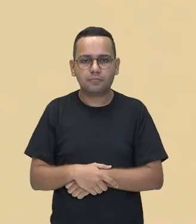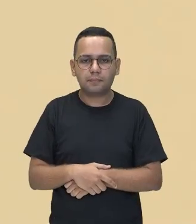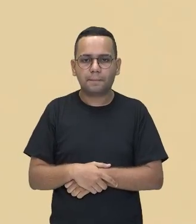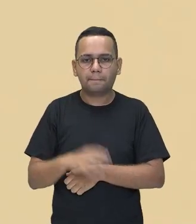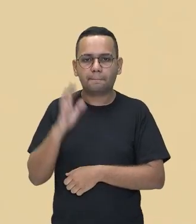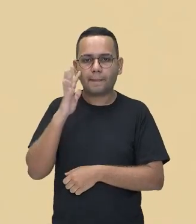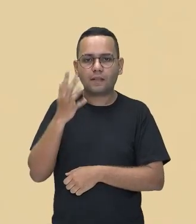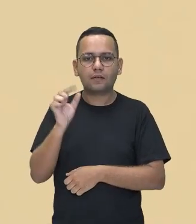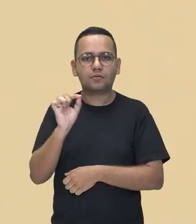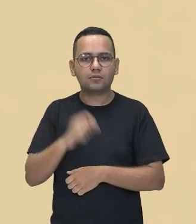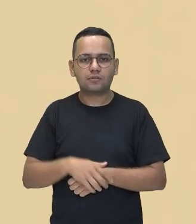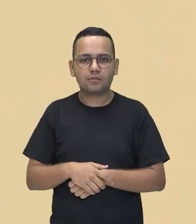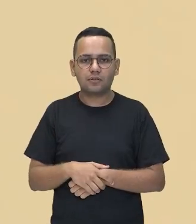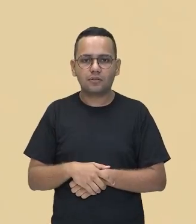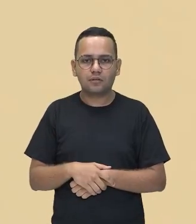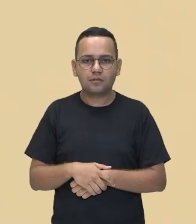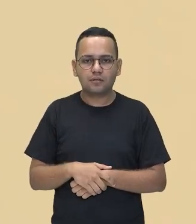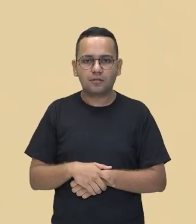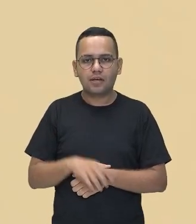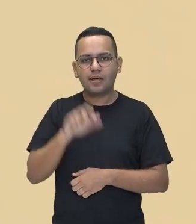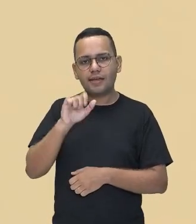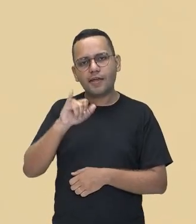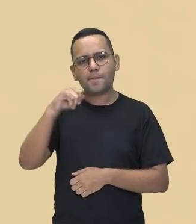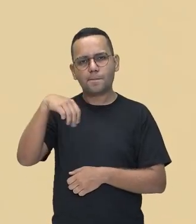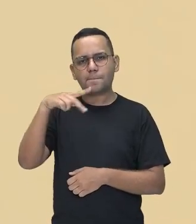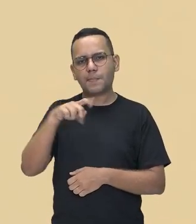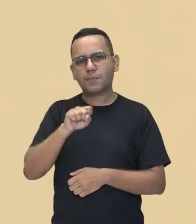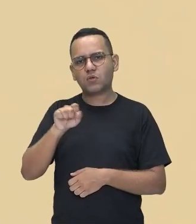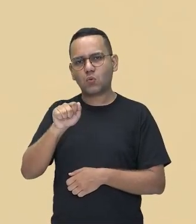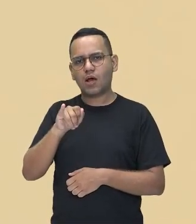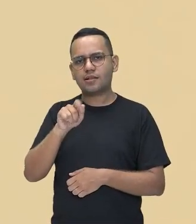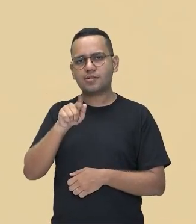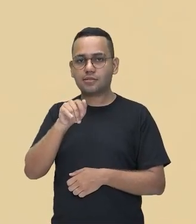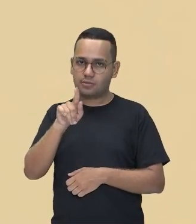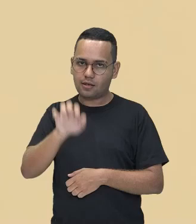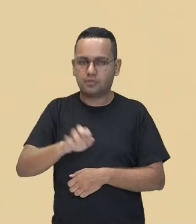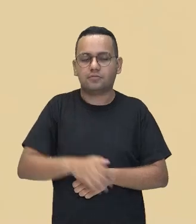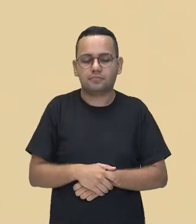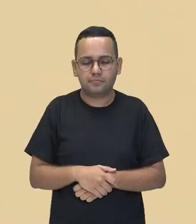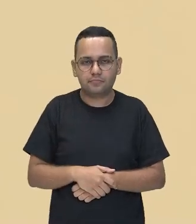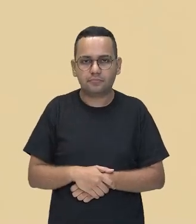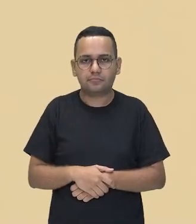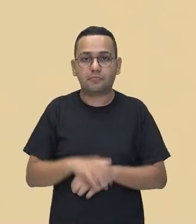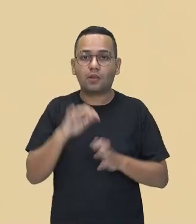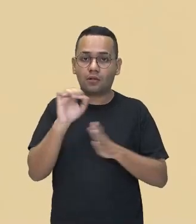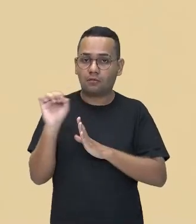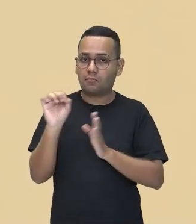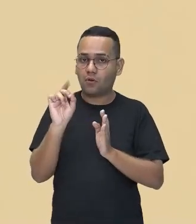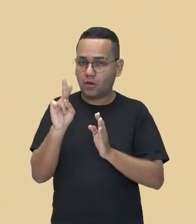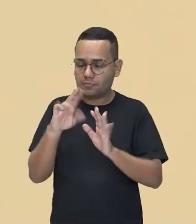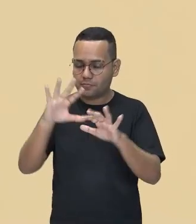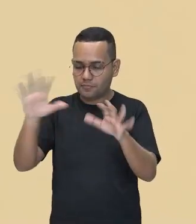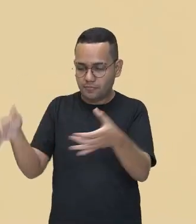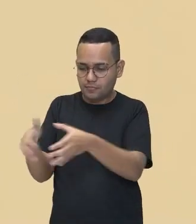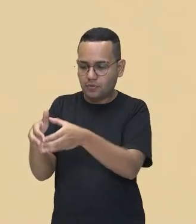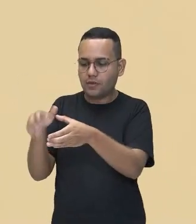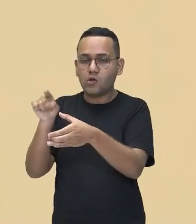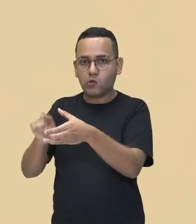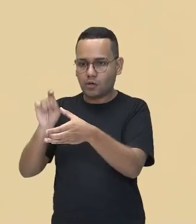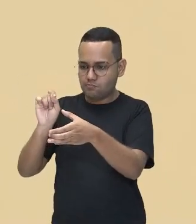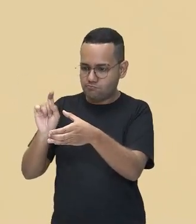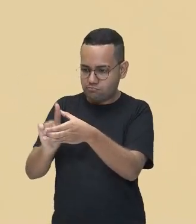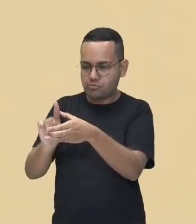a impessoalidade. Mas se eu pertenço a uma comunidade, se eu pertenço então a um ciclo ali, onde